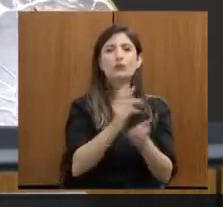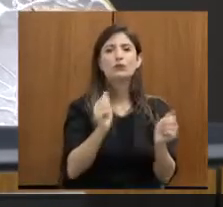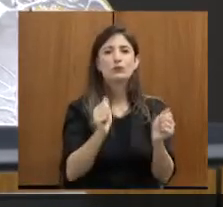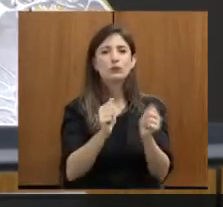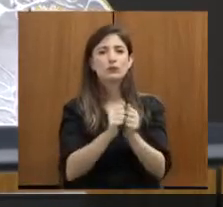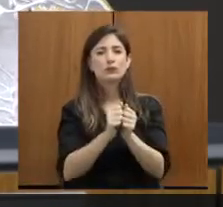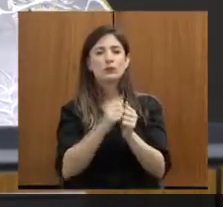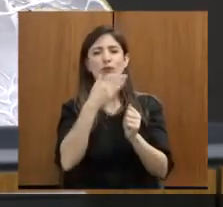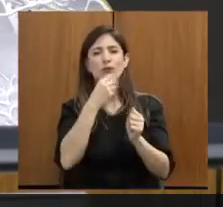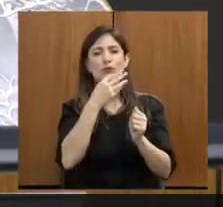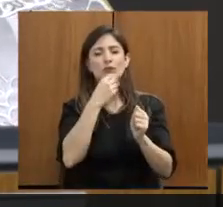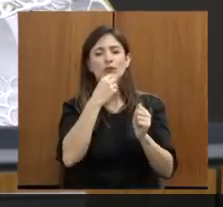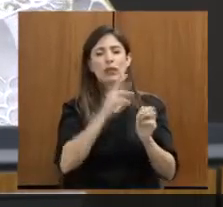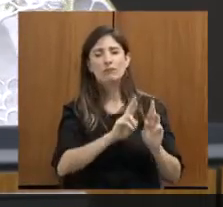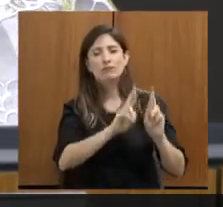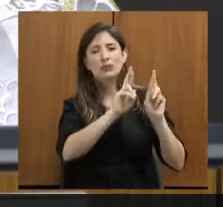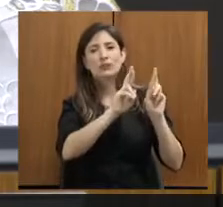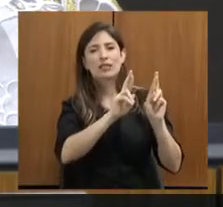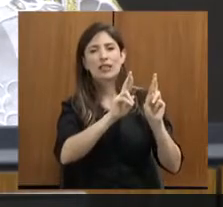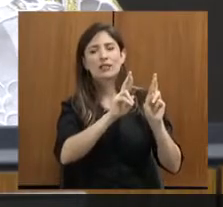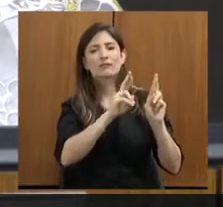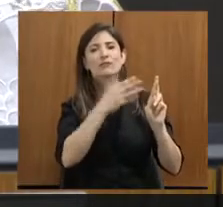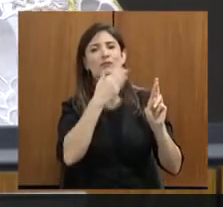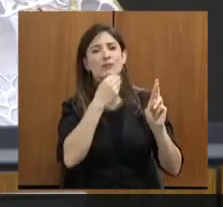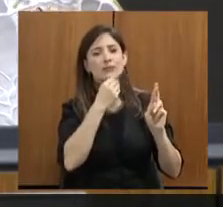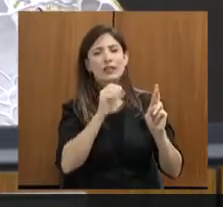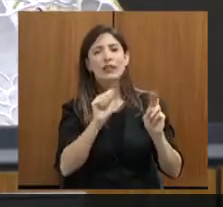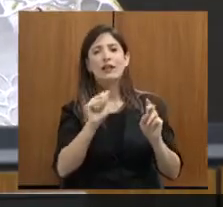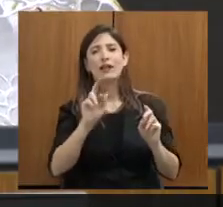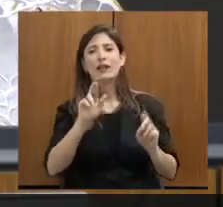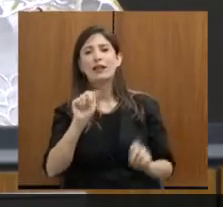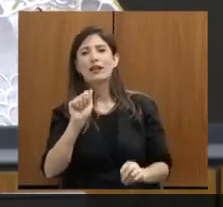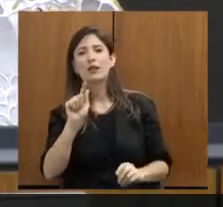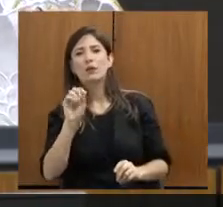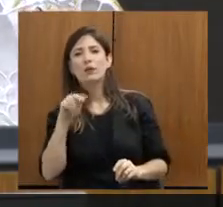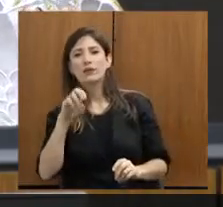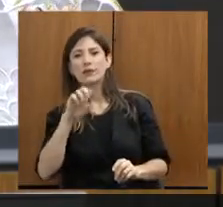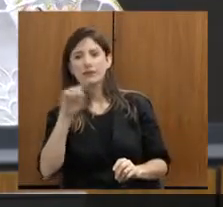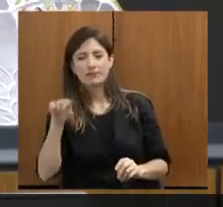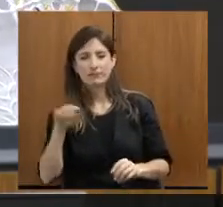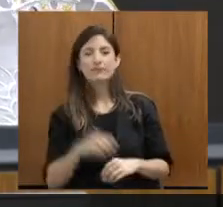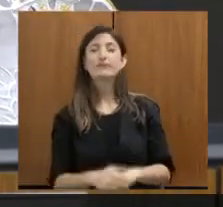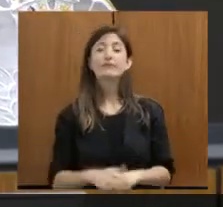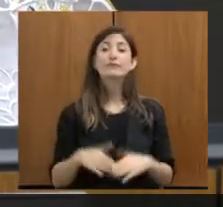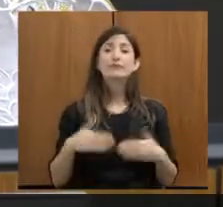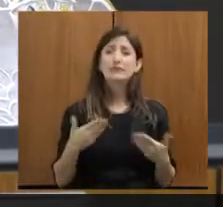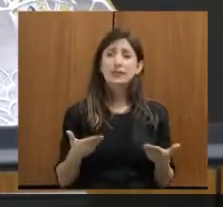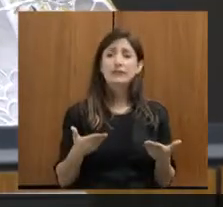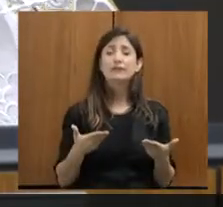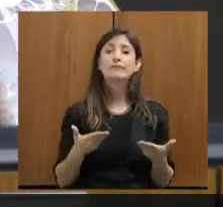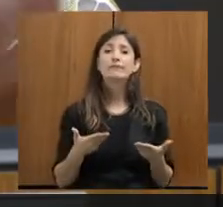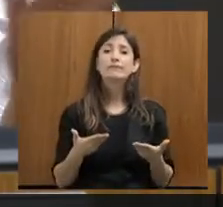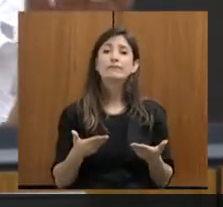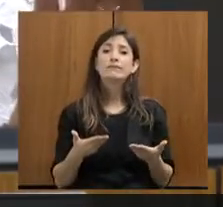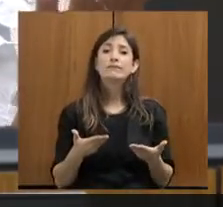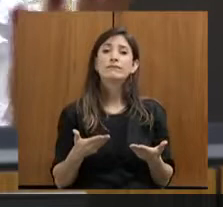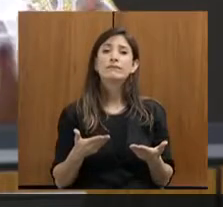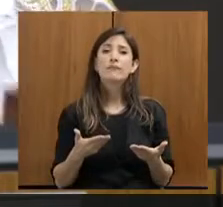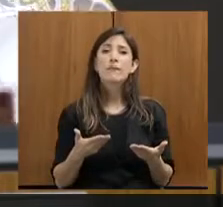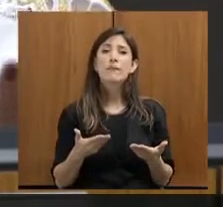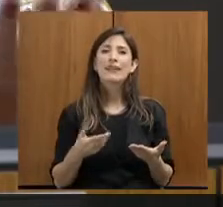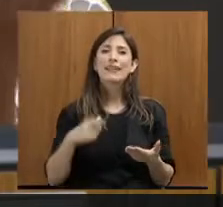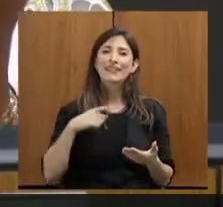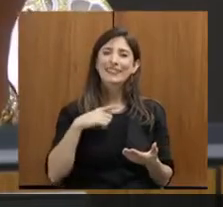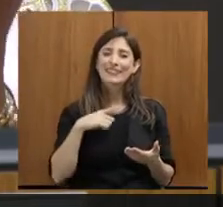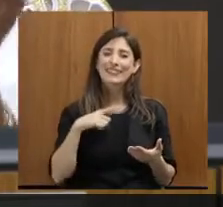o senhor para mim bom então assim você veio assim meus irmãos